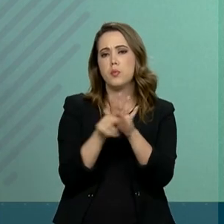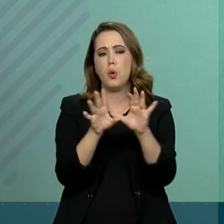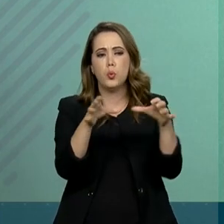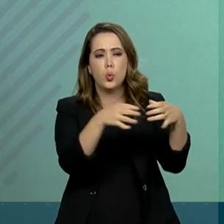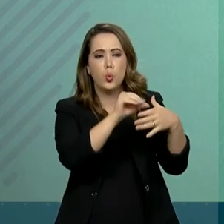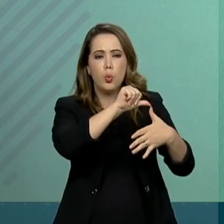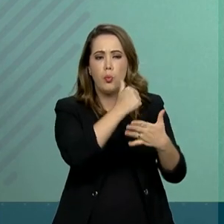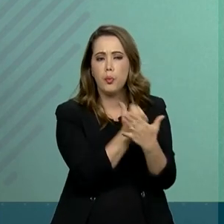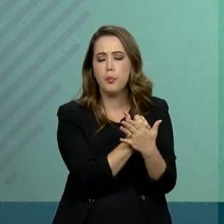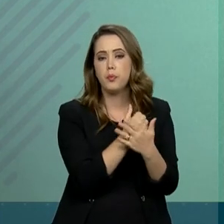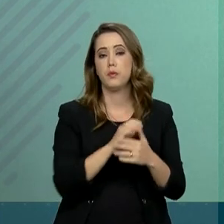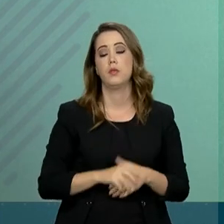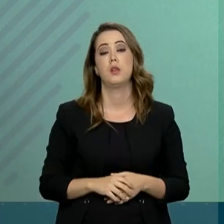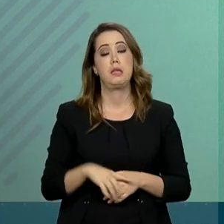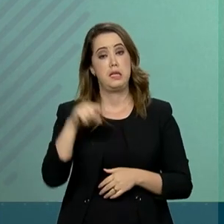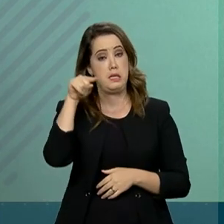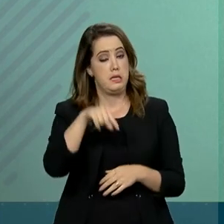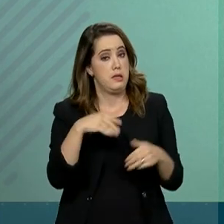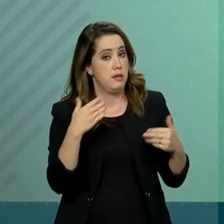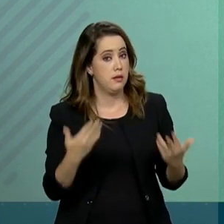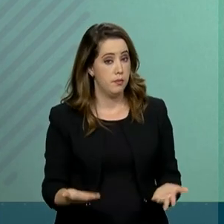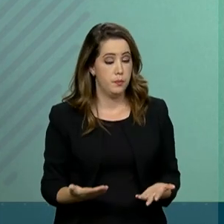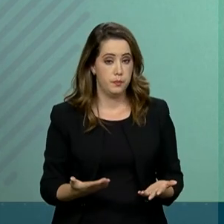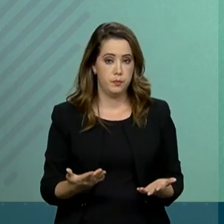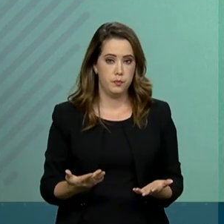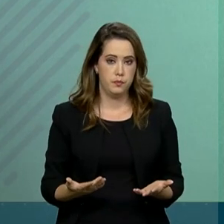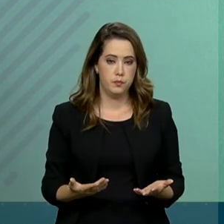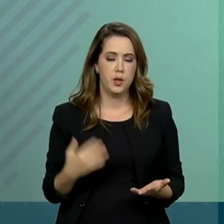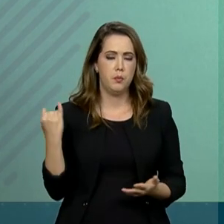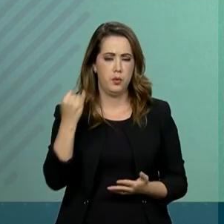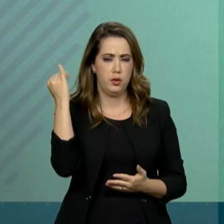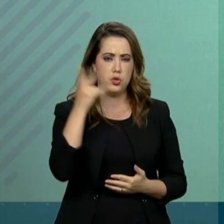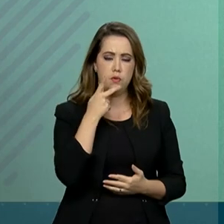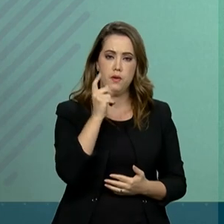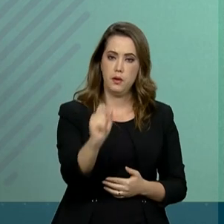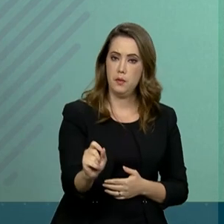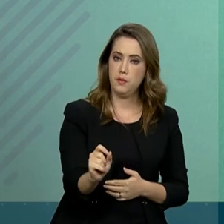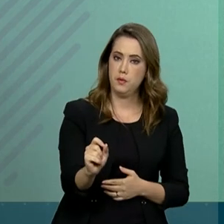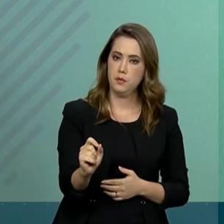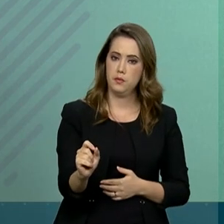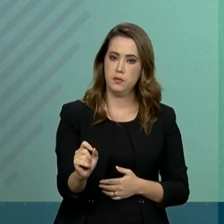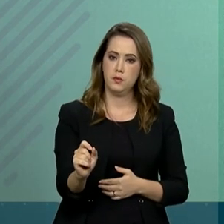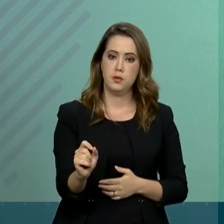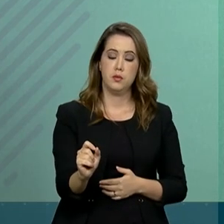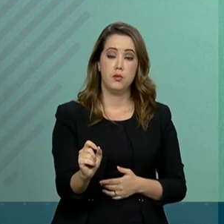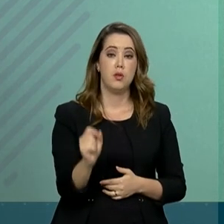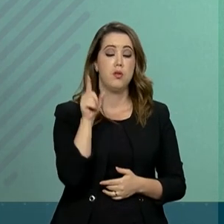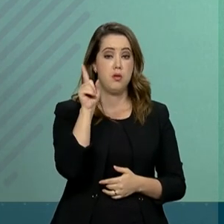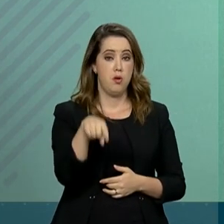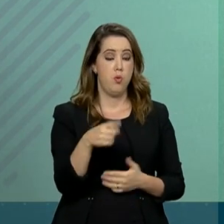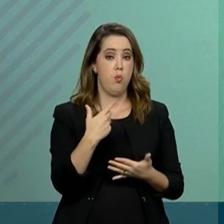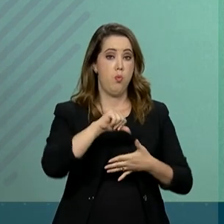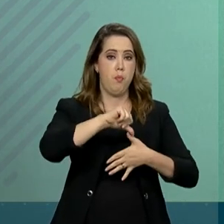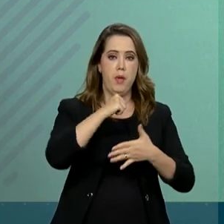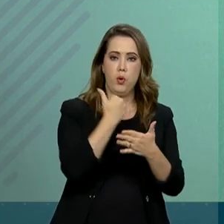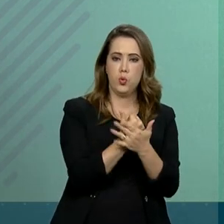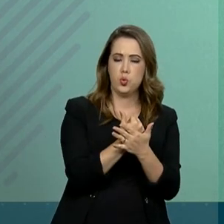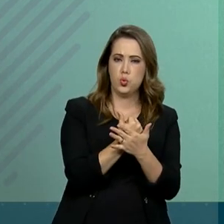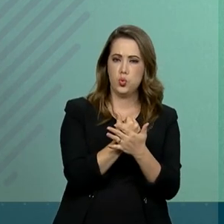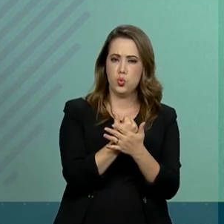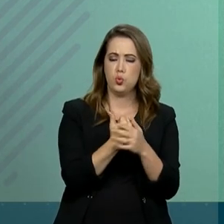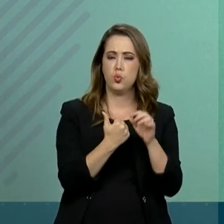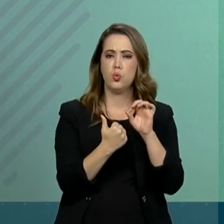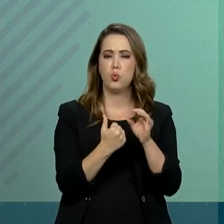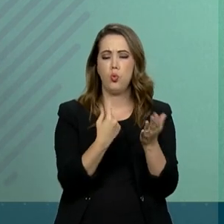mercosul nesse sentido destaca se o mandado mercosul de captura que